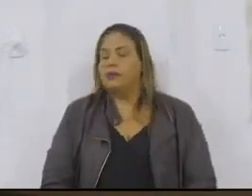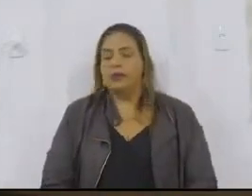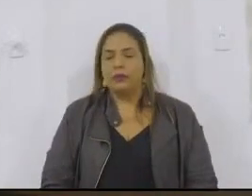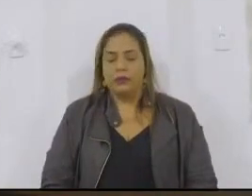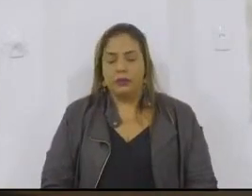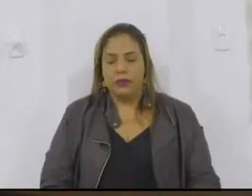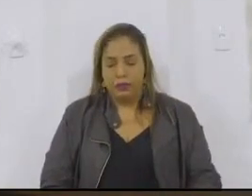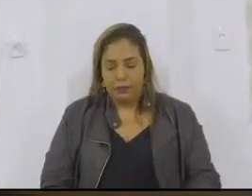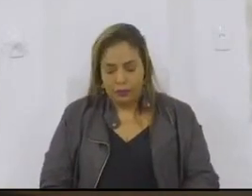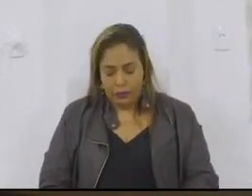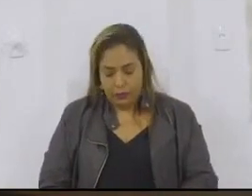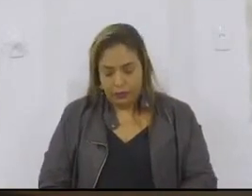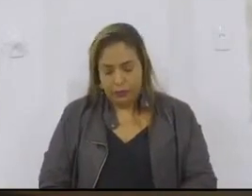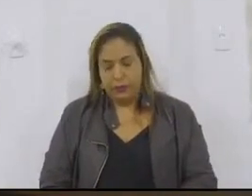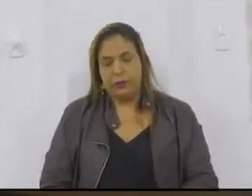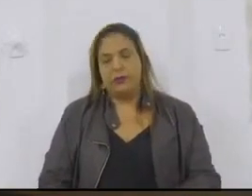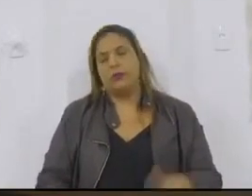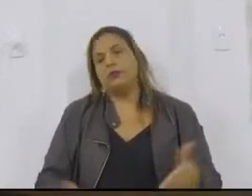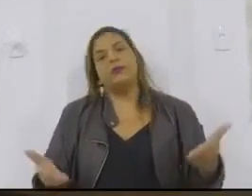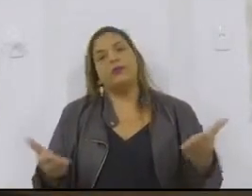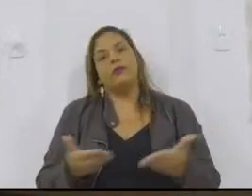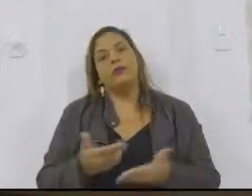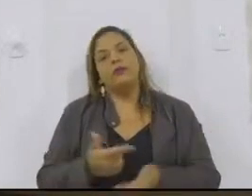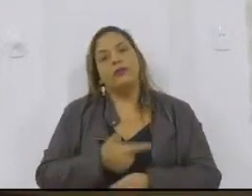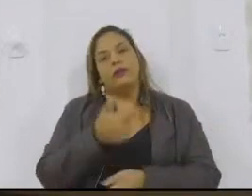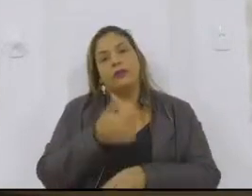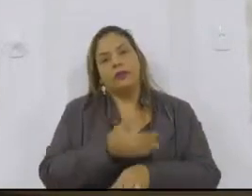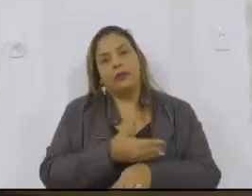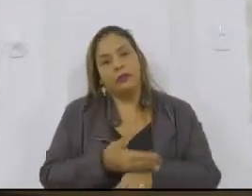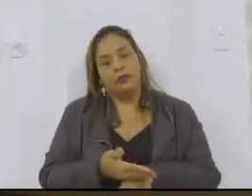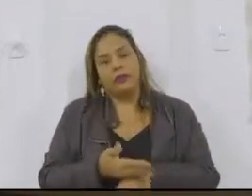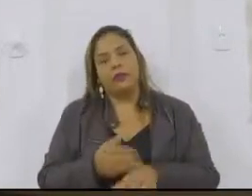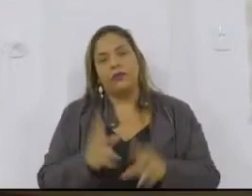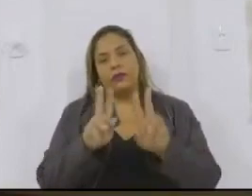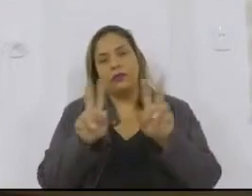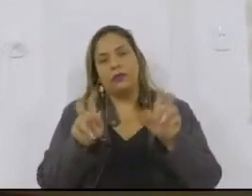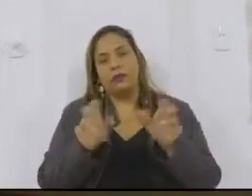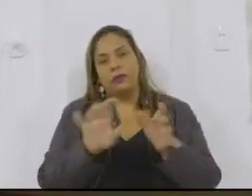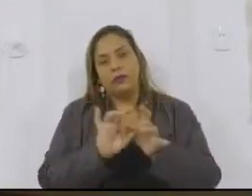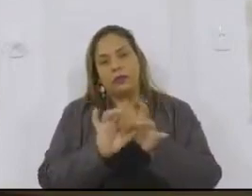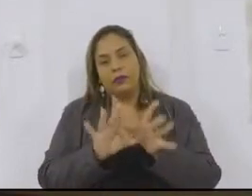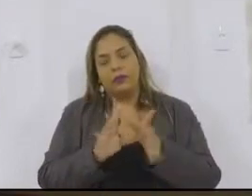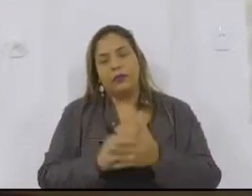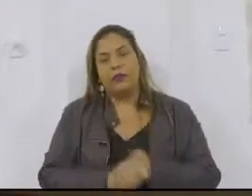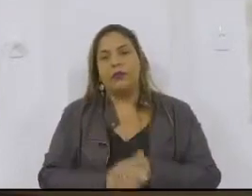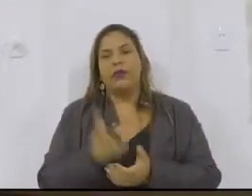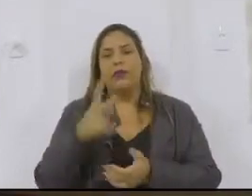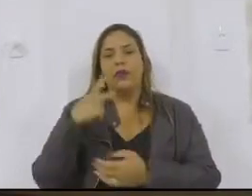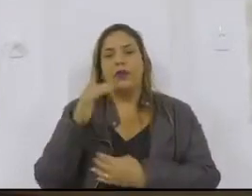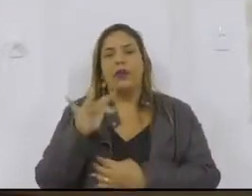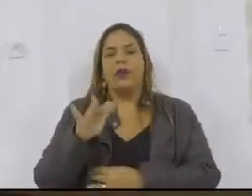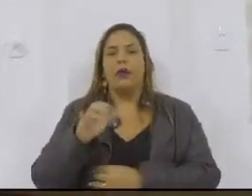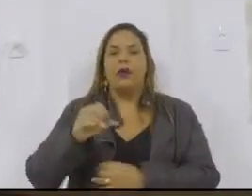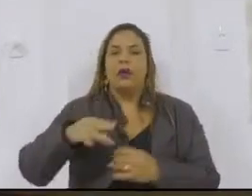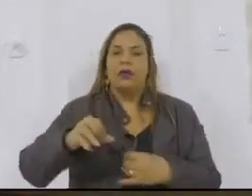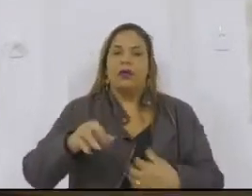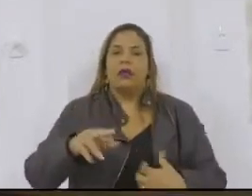Passemos ao segundo expediente. Encontra-se inscrito no tema livre, vereador Leonardo